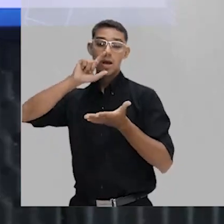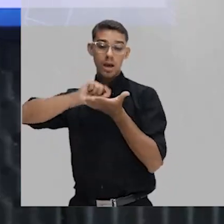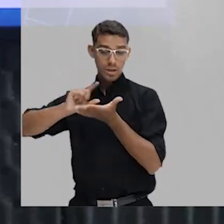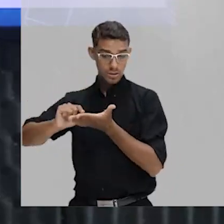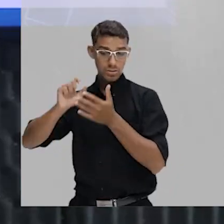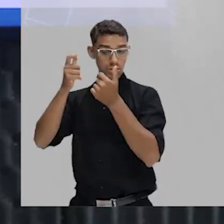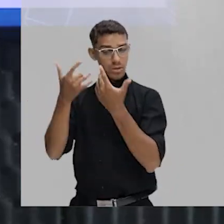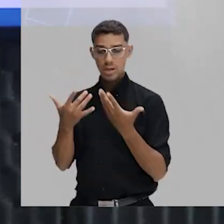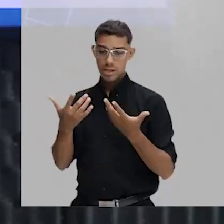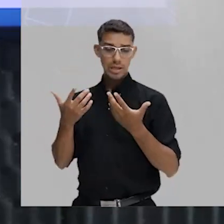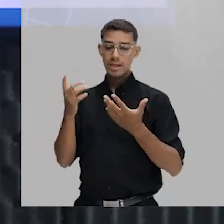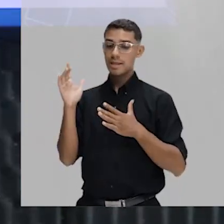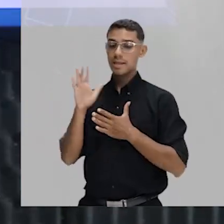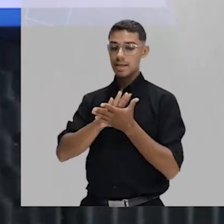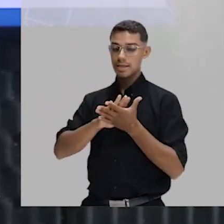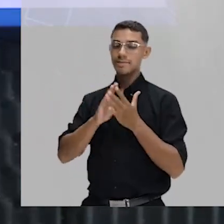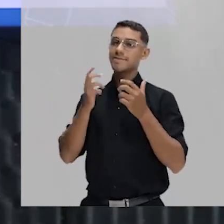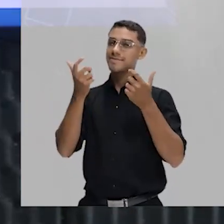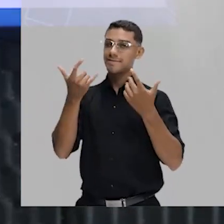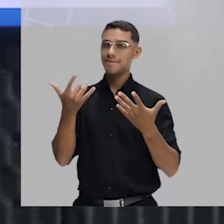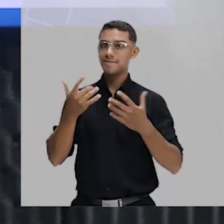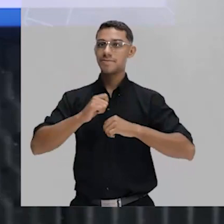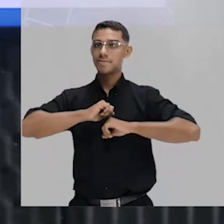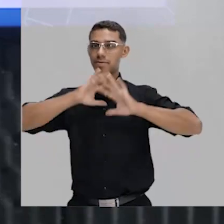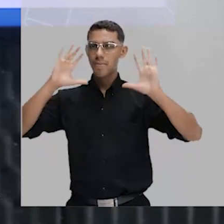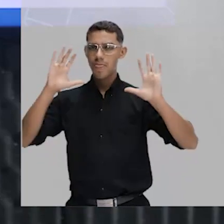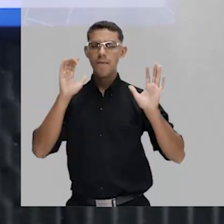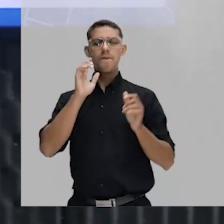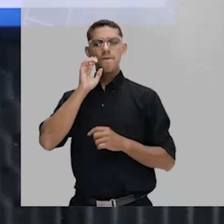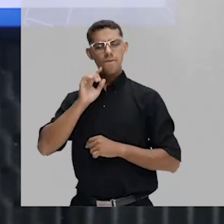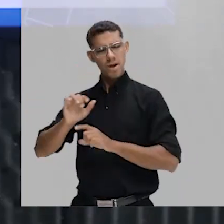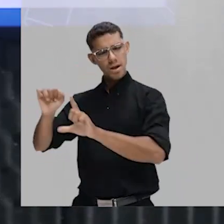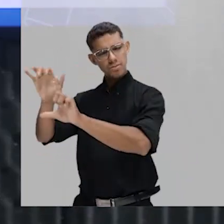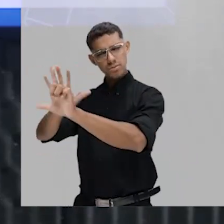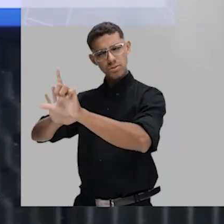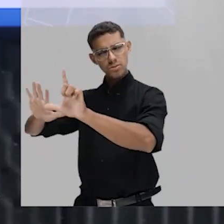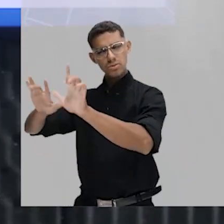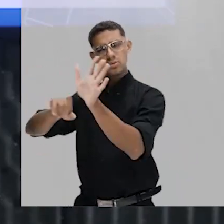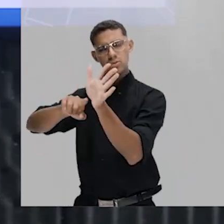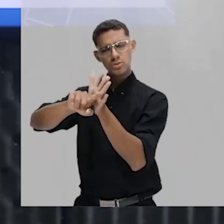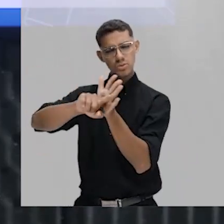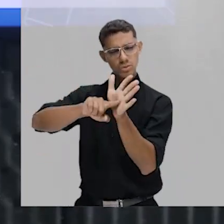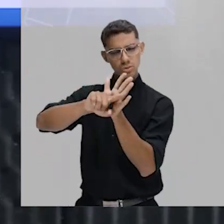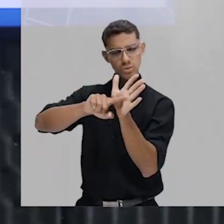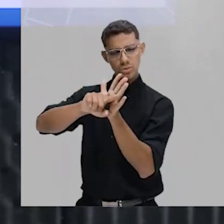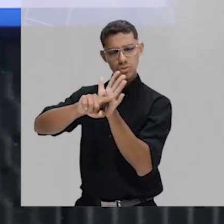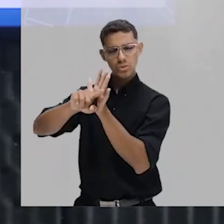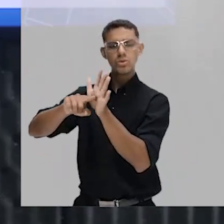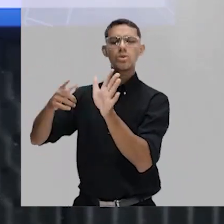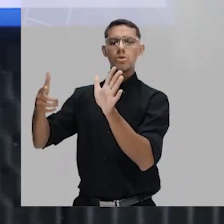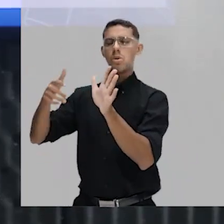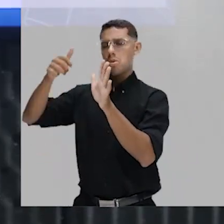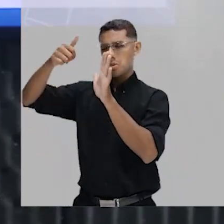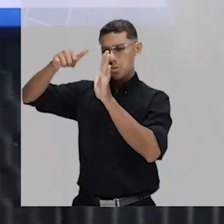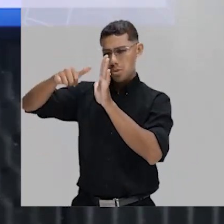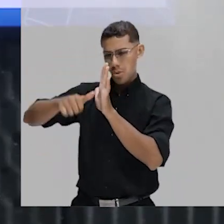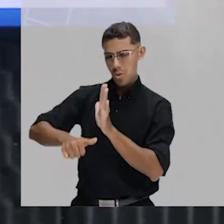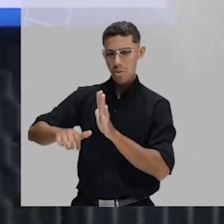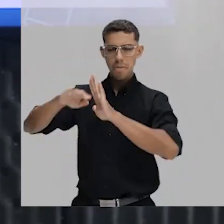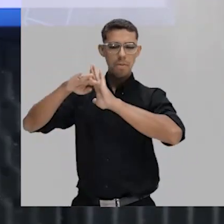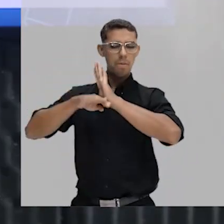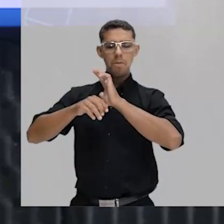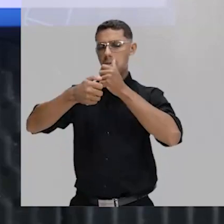especifica nada. Então é isso, turma, dá uma olhada lá na plataforma Gonçalves Dias, vocês vão ver as classes de